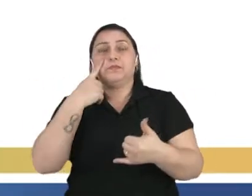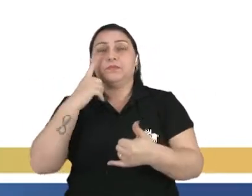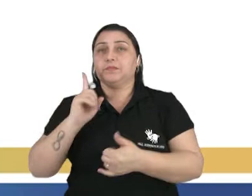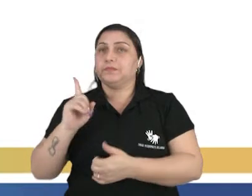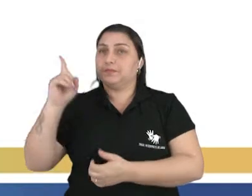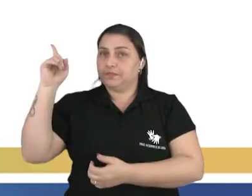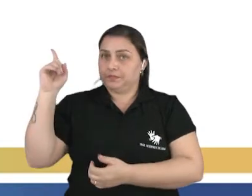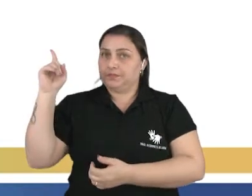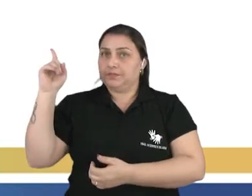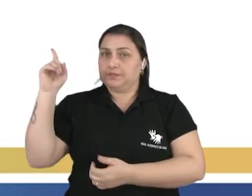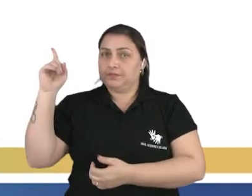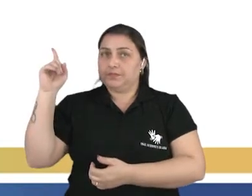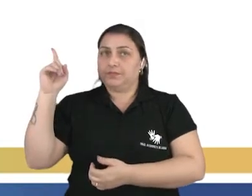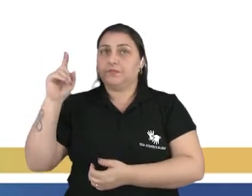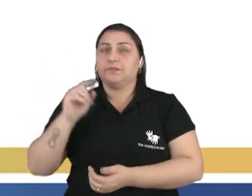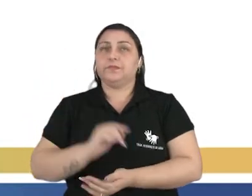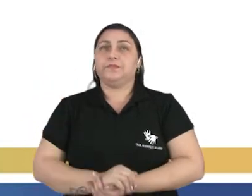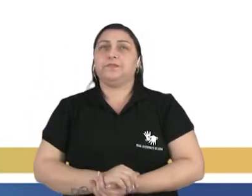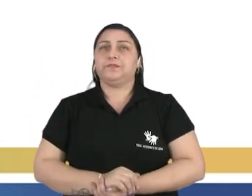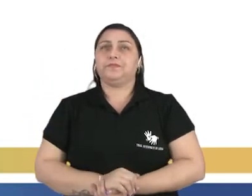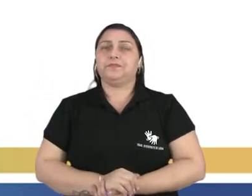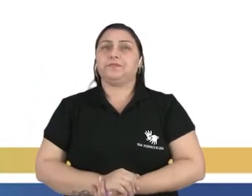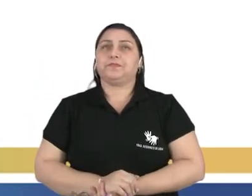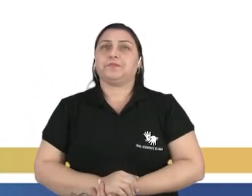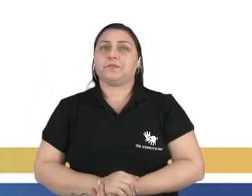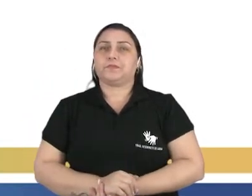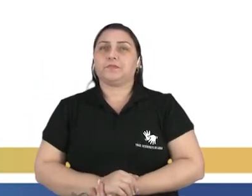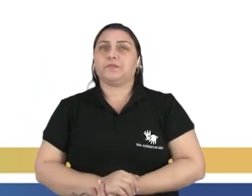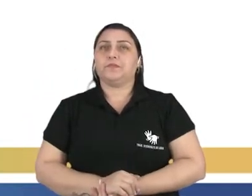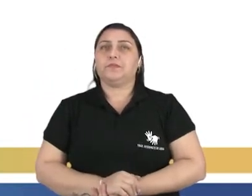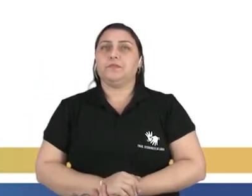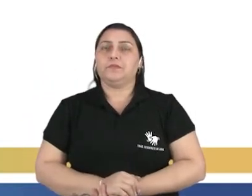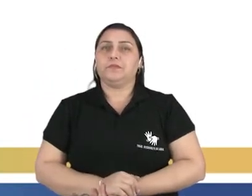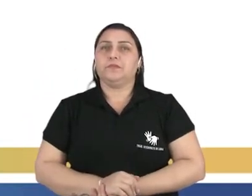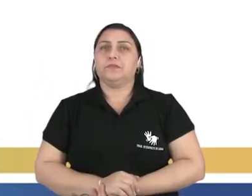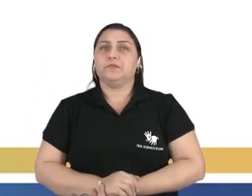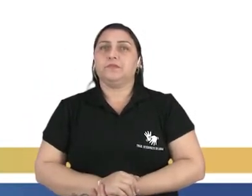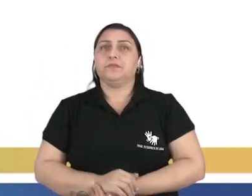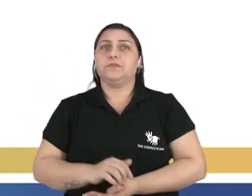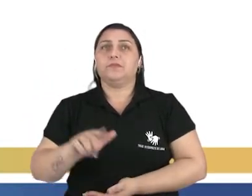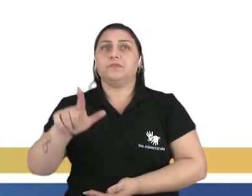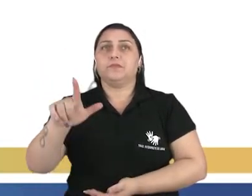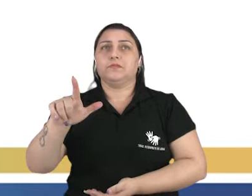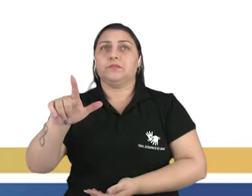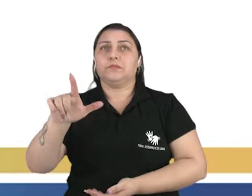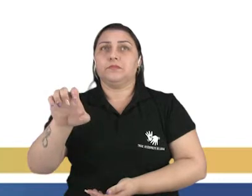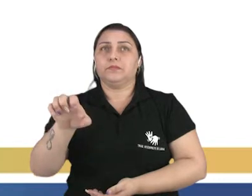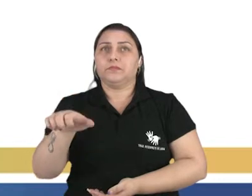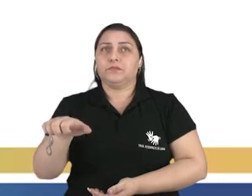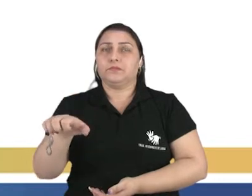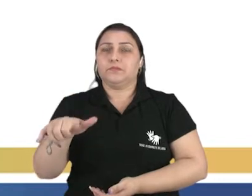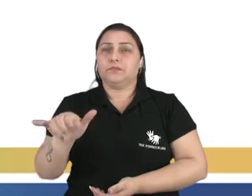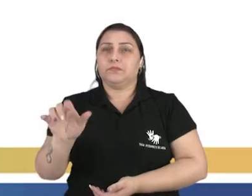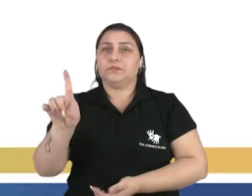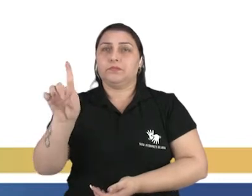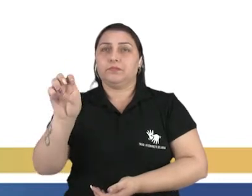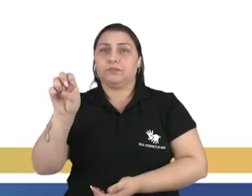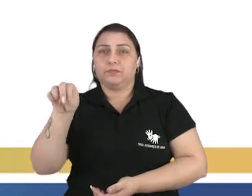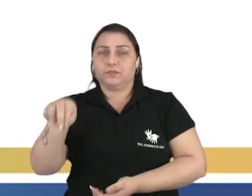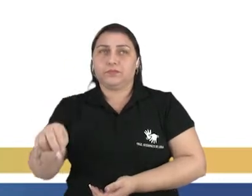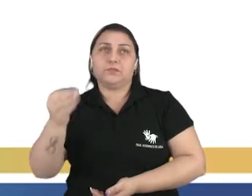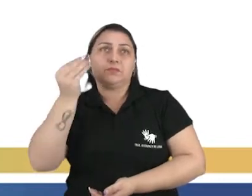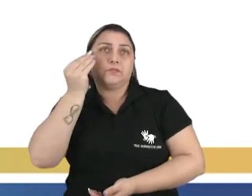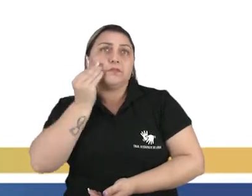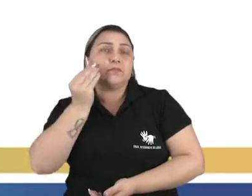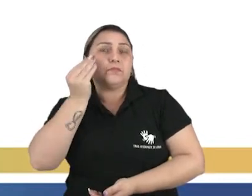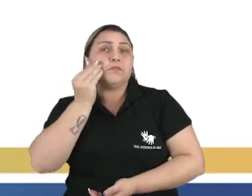dessa garrafa que vocês estão vendo na tela aí, chamada de garrafa de Leyden. Essa garrafa foi a tentativa de